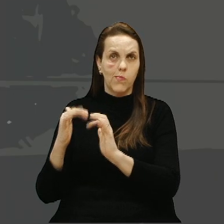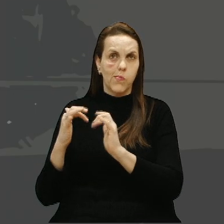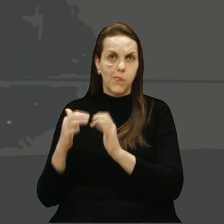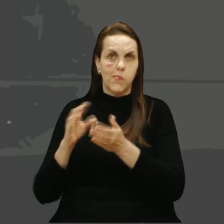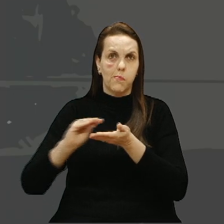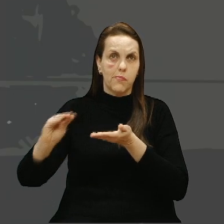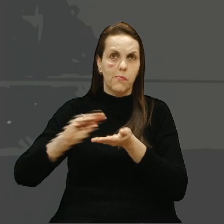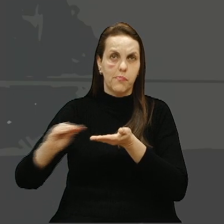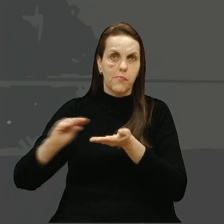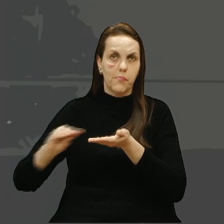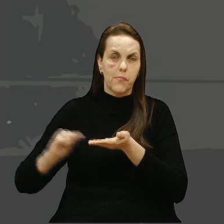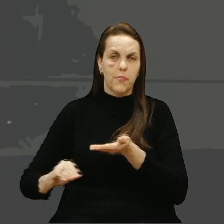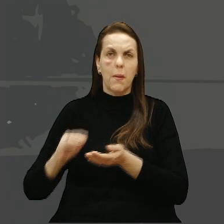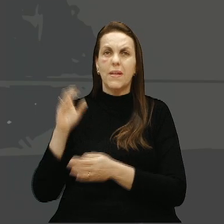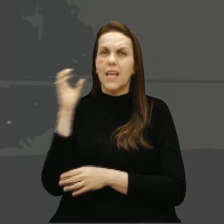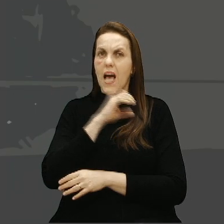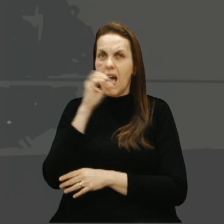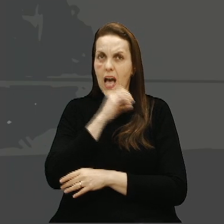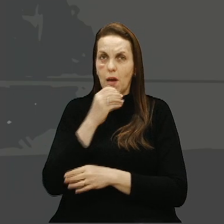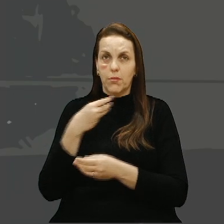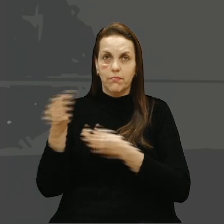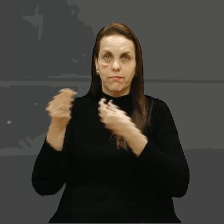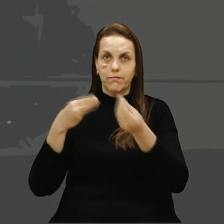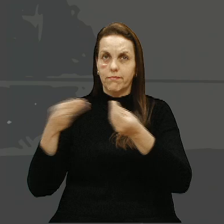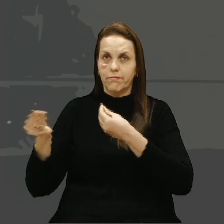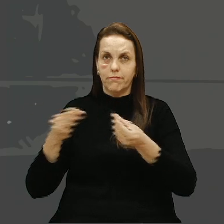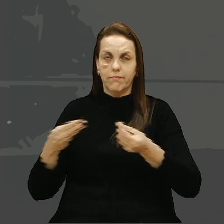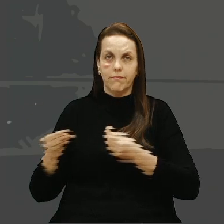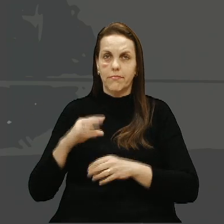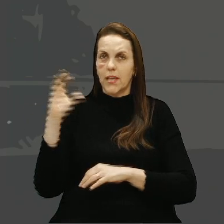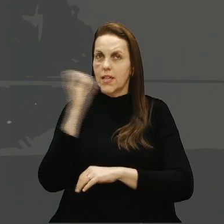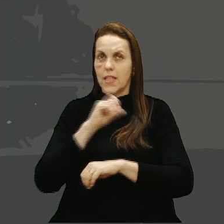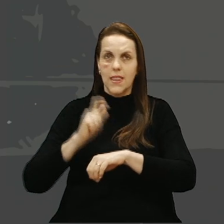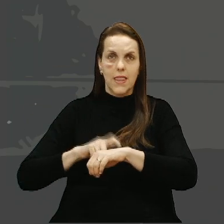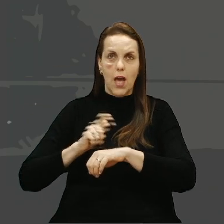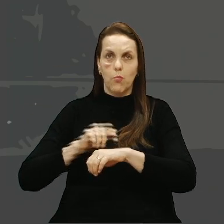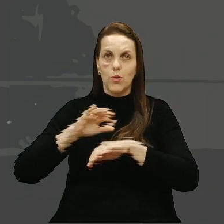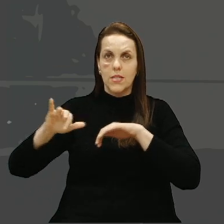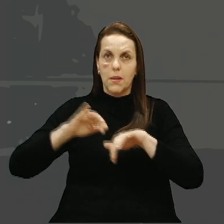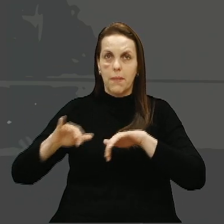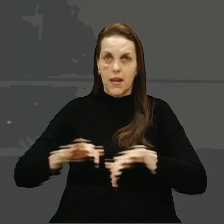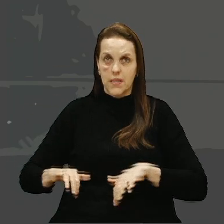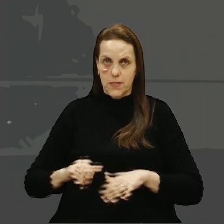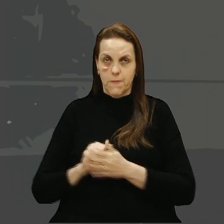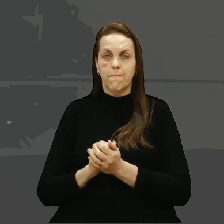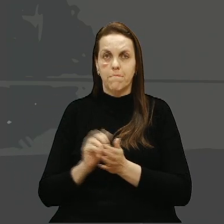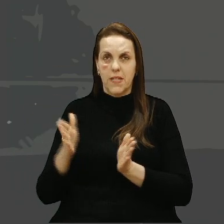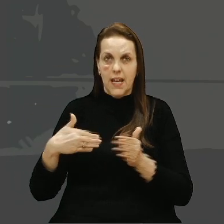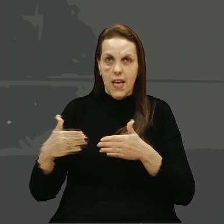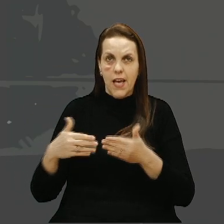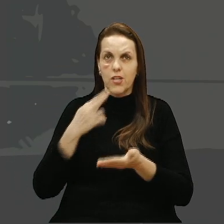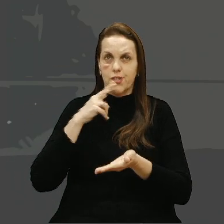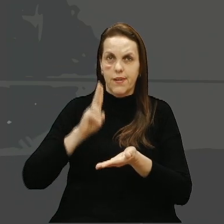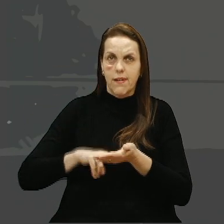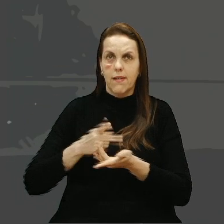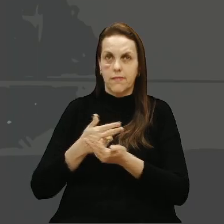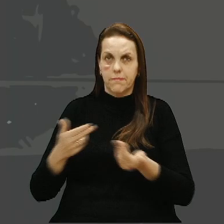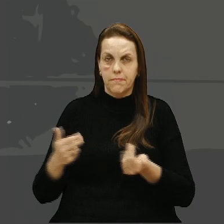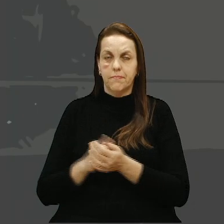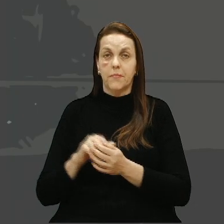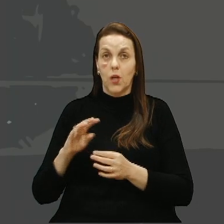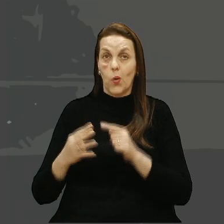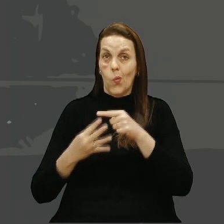comunicação, é mais efetividade nas entregas e otimização no tempo de triagem. Considerados em ação preparatória estão outros